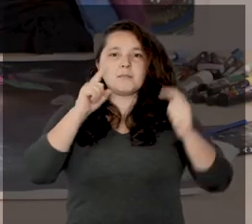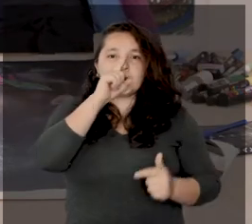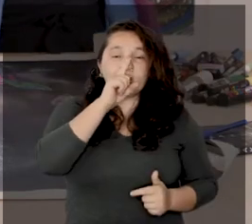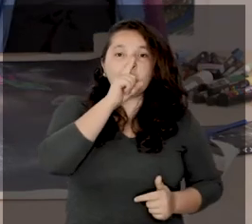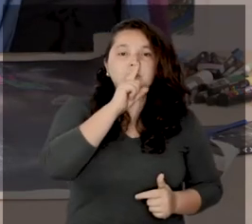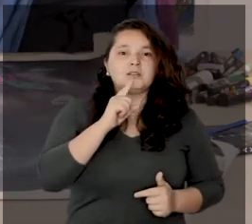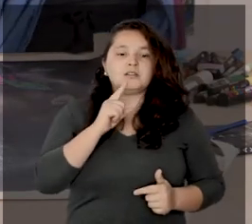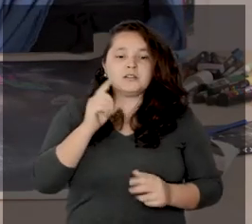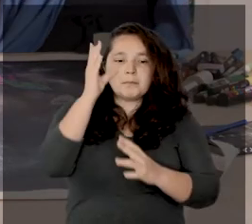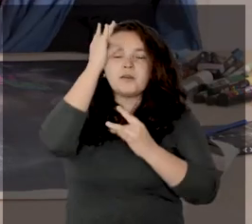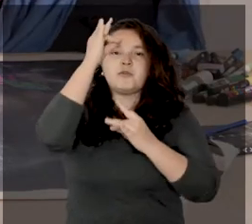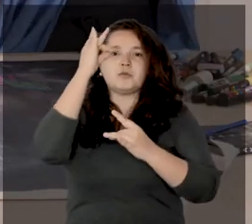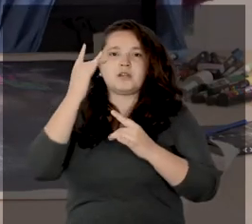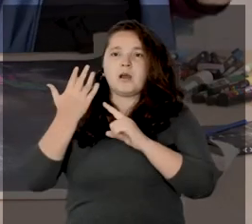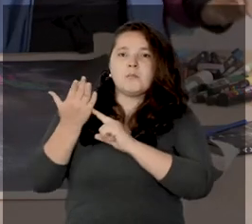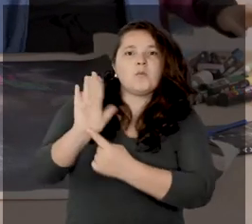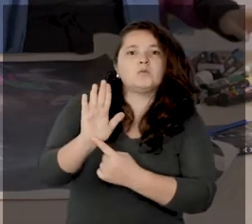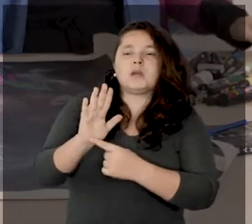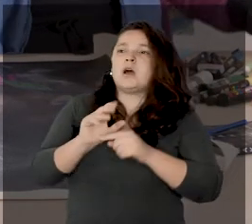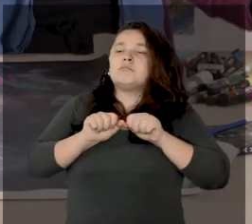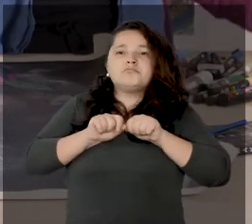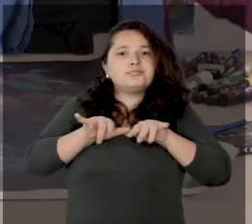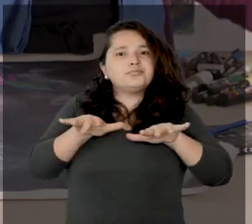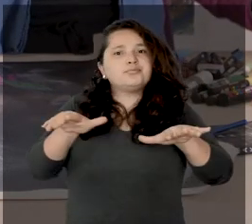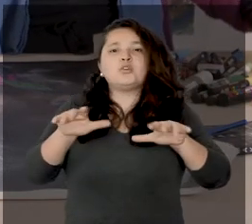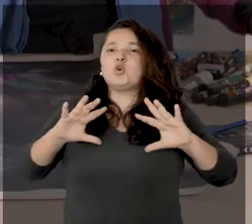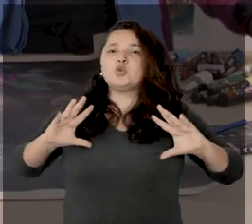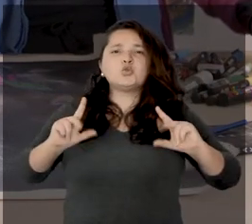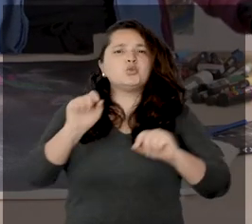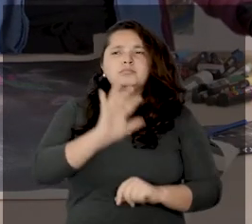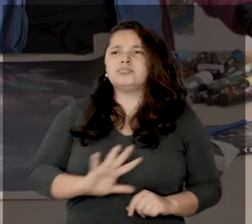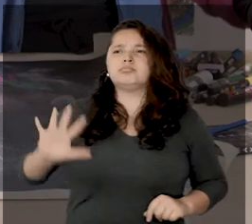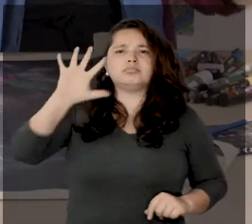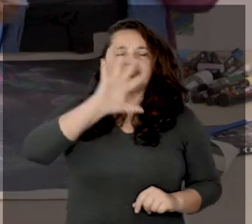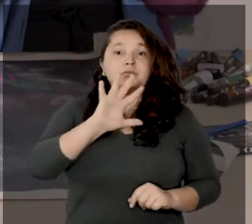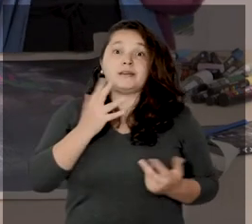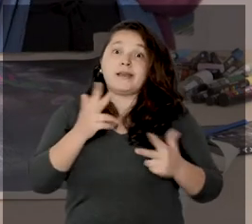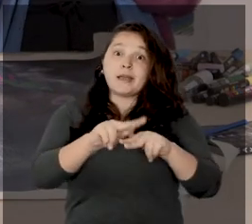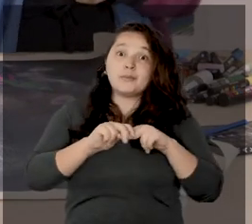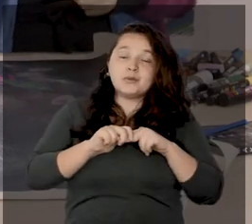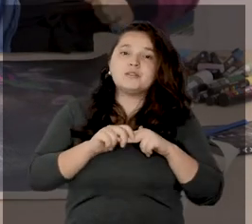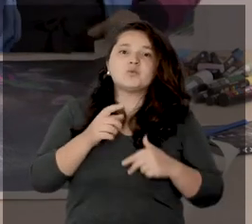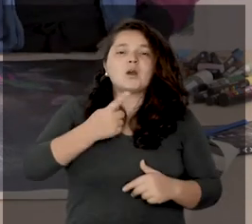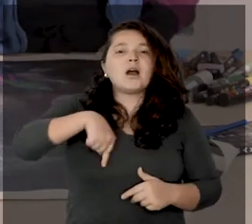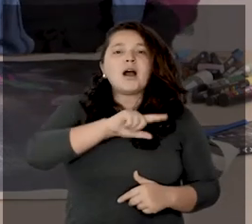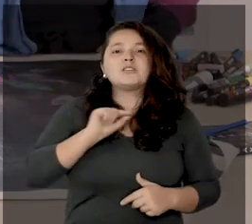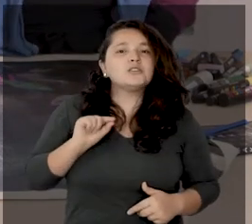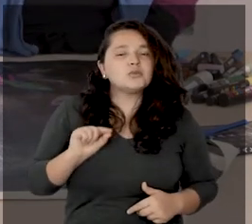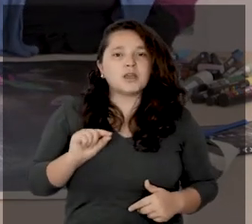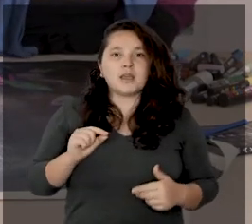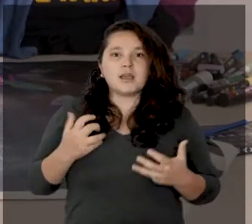levar essas questões para todos os cantos. É por isso que a gente está, né, de fato, buscando estar